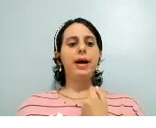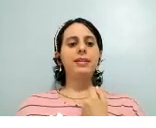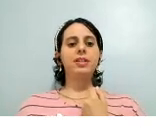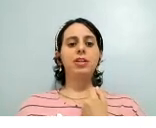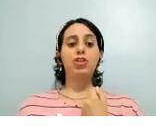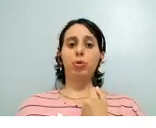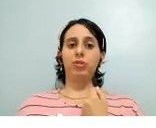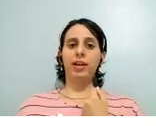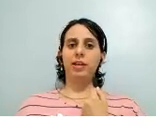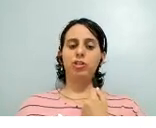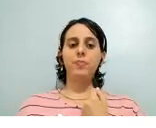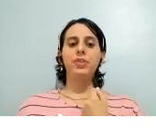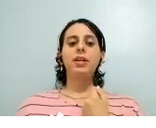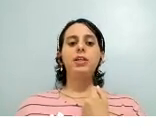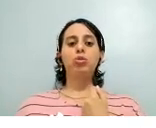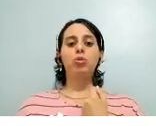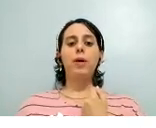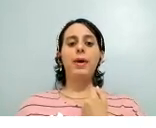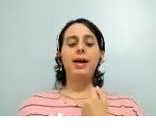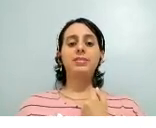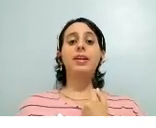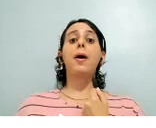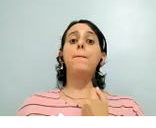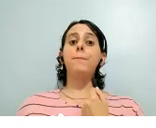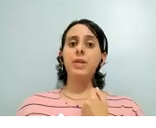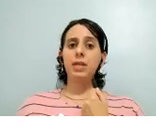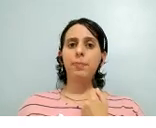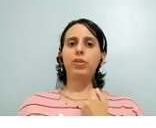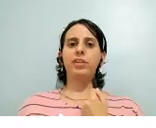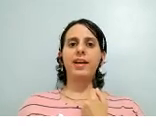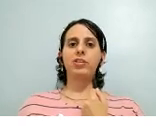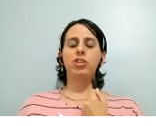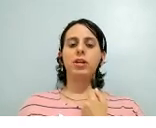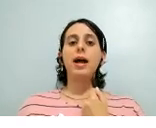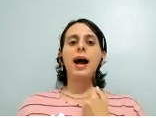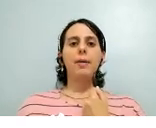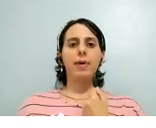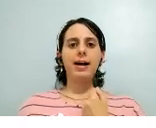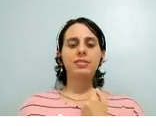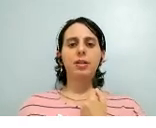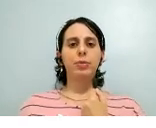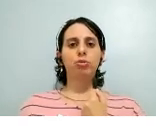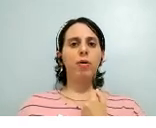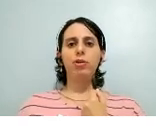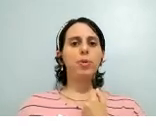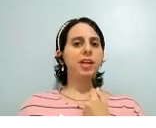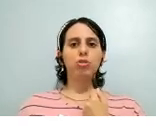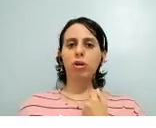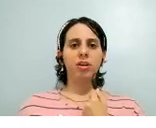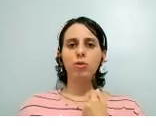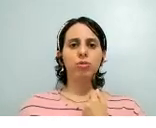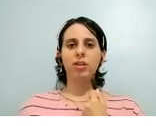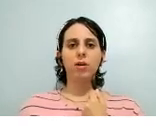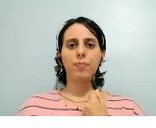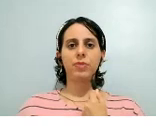minha máscara te protege e sua máscara me protege. A máscara, pessoal, ela não protege